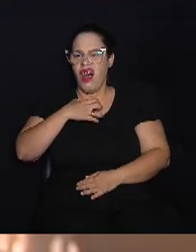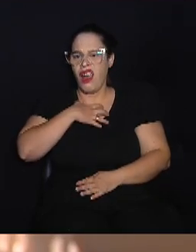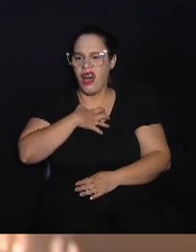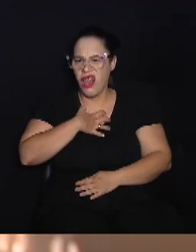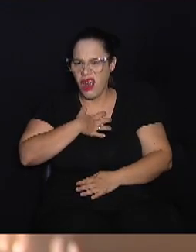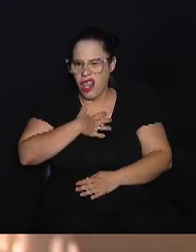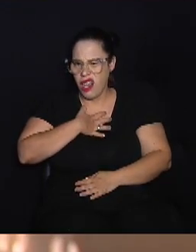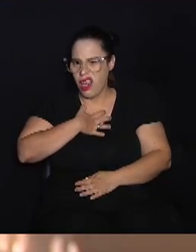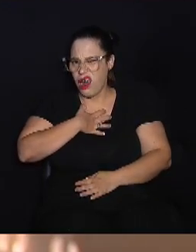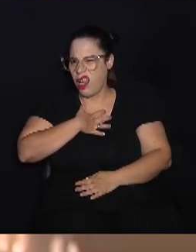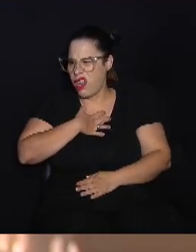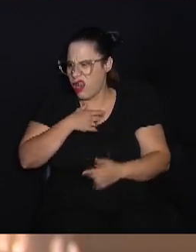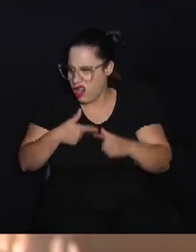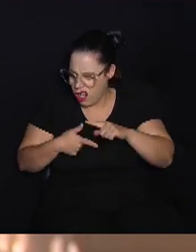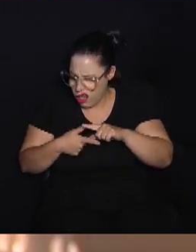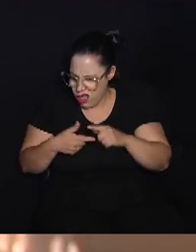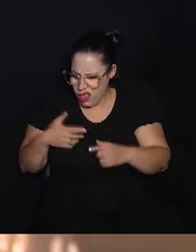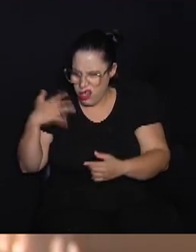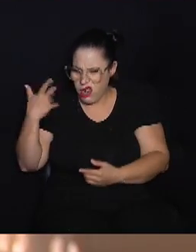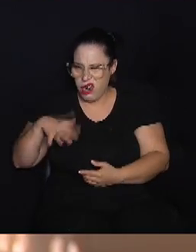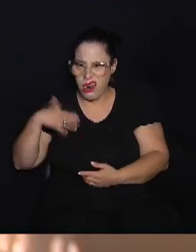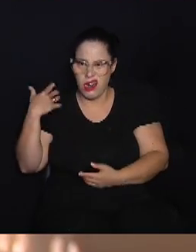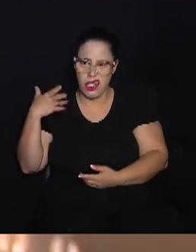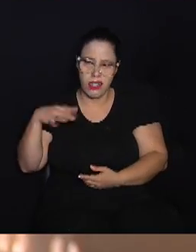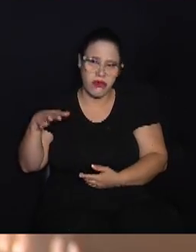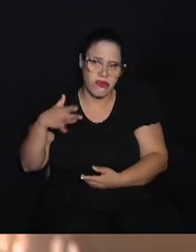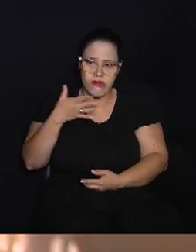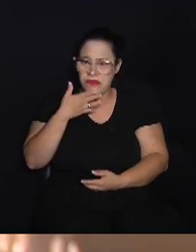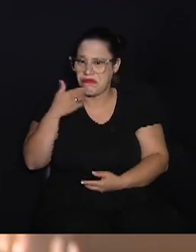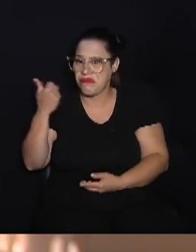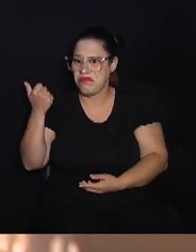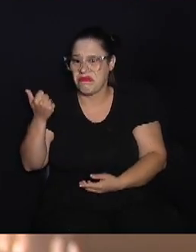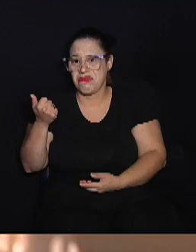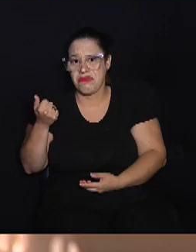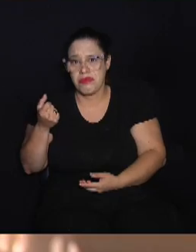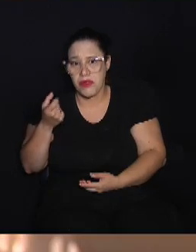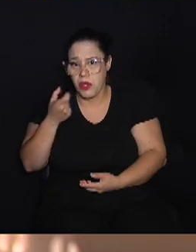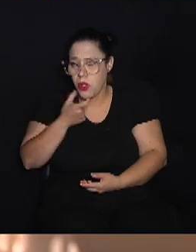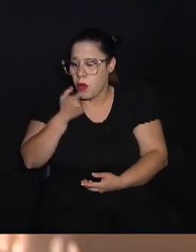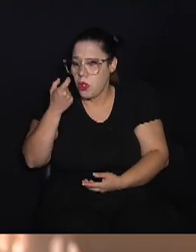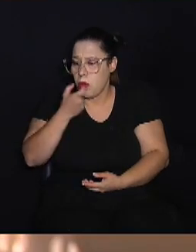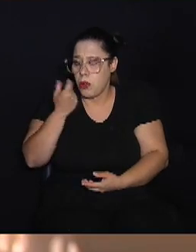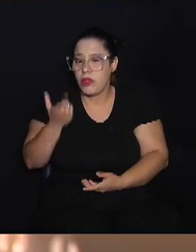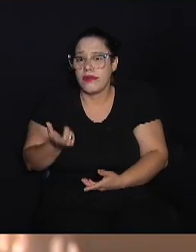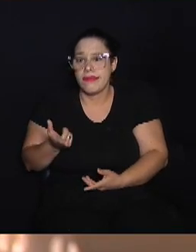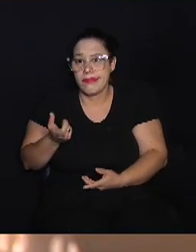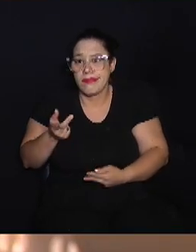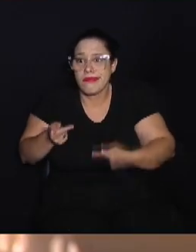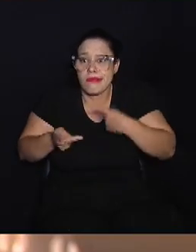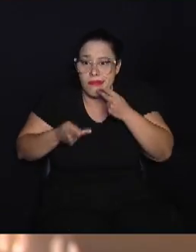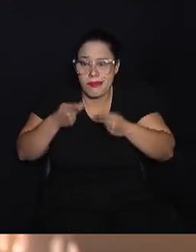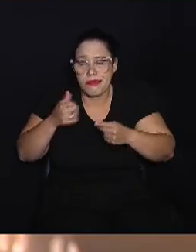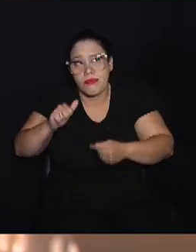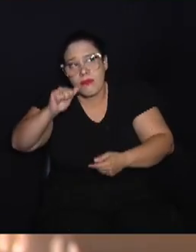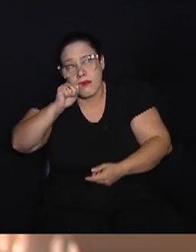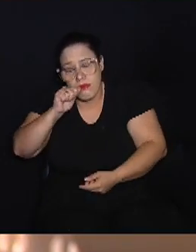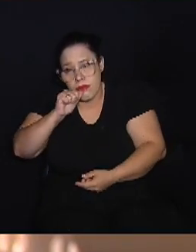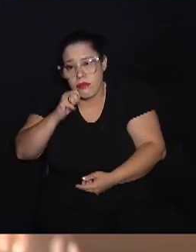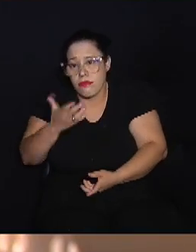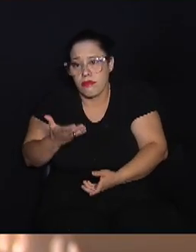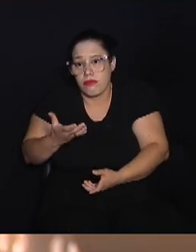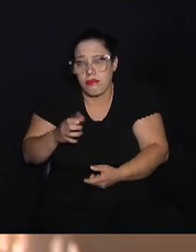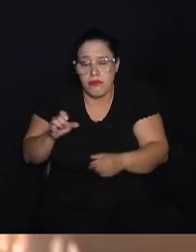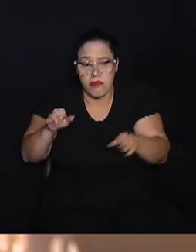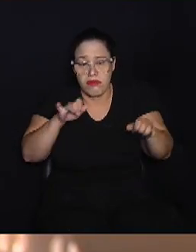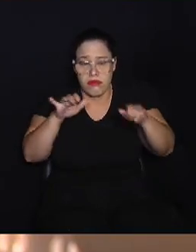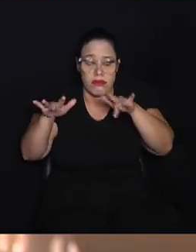é um quadro que vem há 2, 3 dias, não está melhorando, mesmo às custas das medidas que a gente falou, né, da hidratação, da